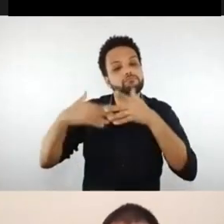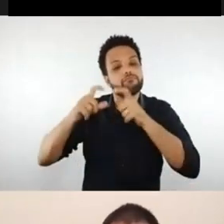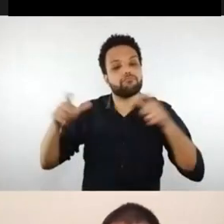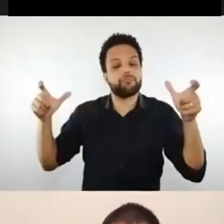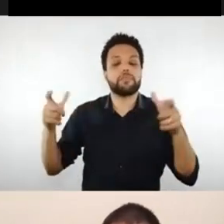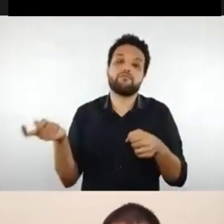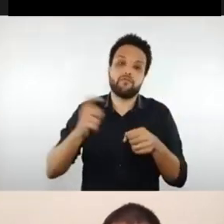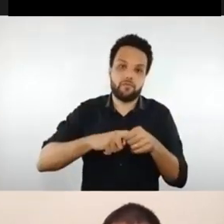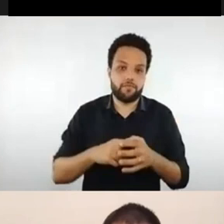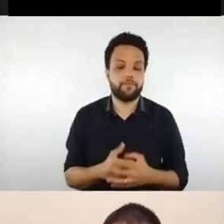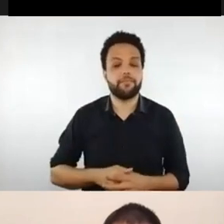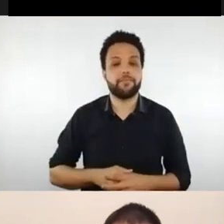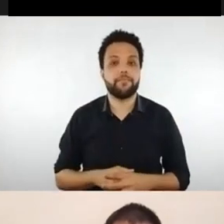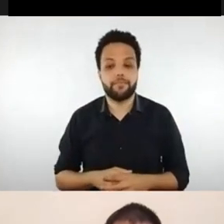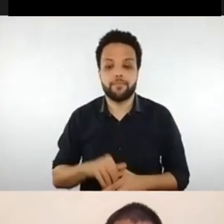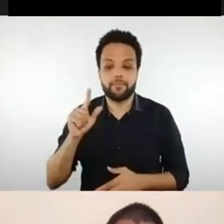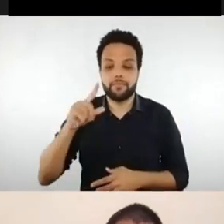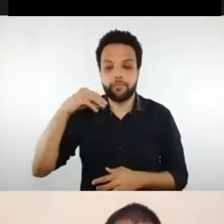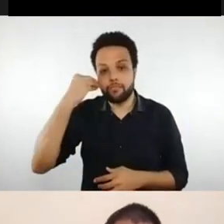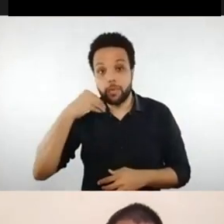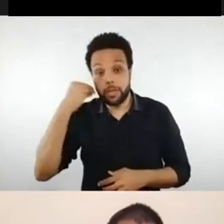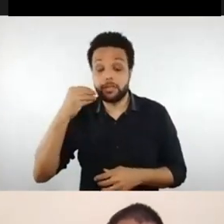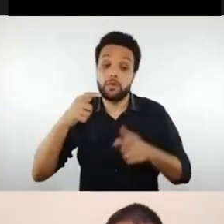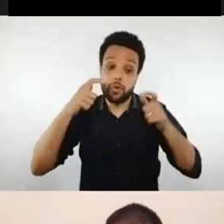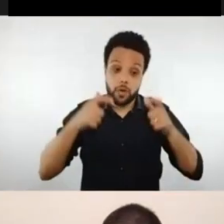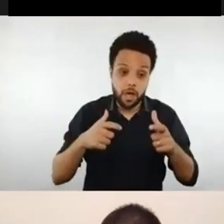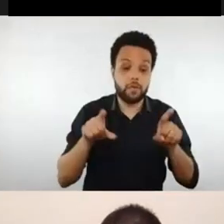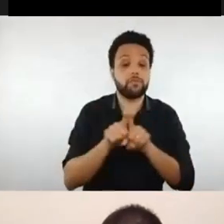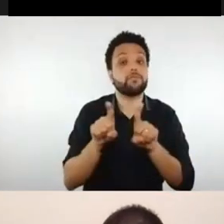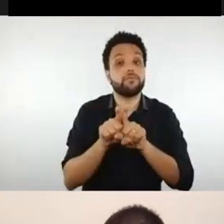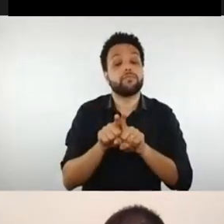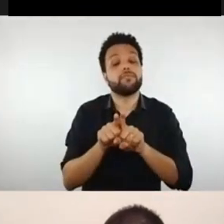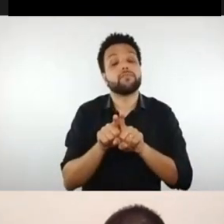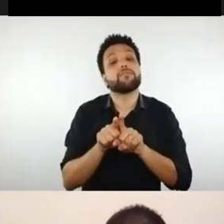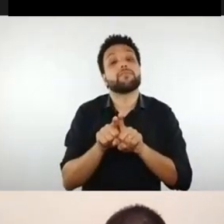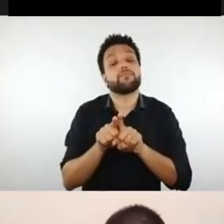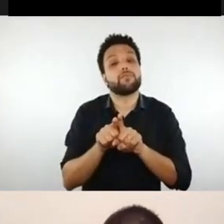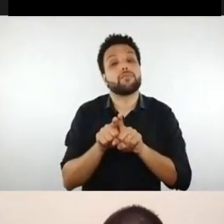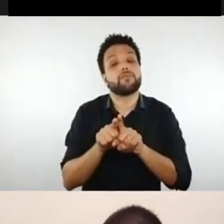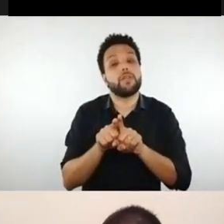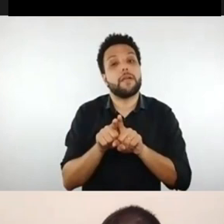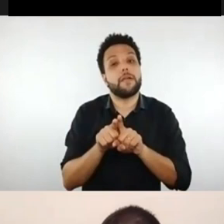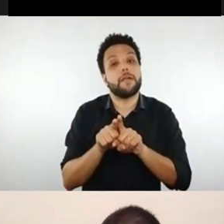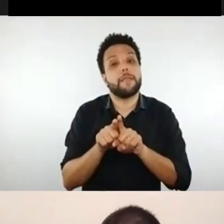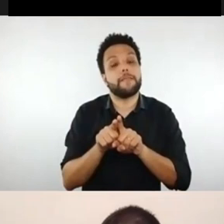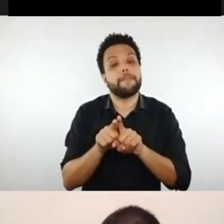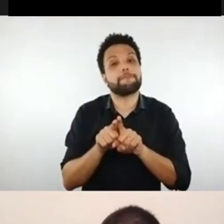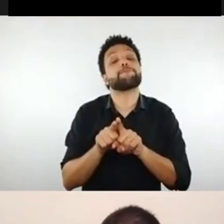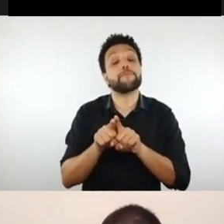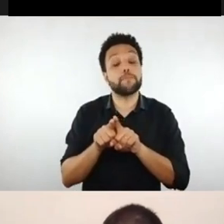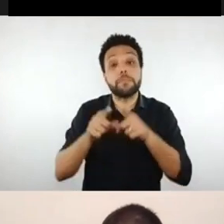retome, conjugando essas experiências locais e agora também com ampliação na atividade